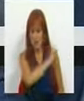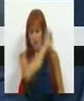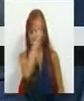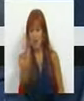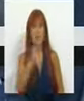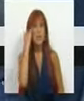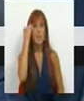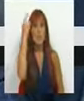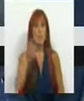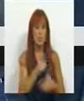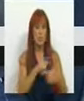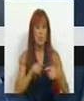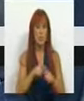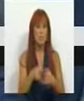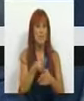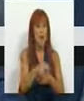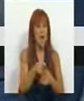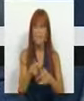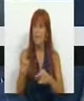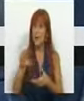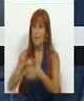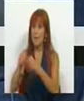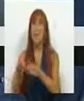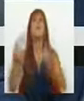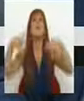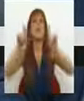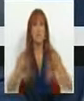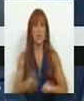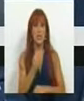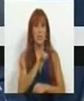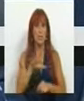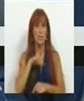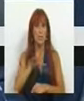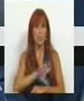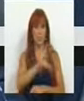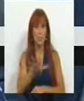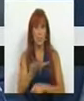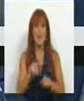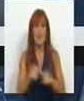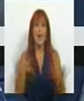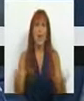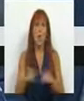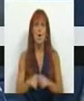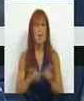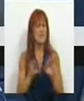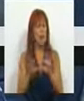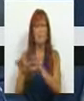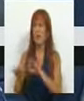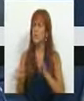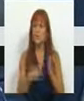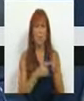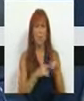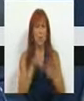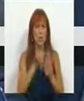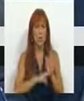Em particular, os rácios de solvabilidade na Caixa, mas também na Banca Nacional, neste momento estão em linha com as